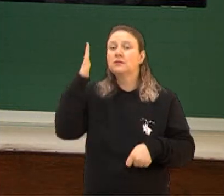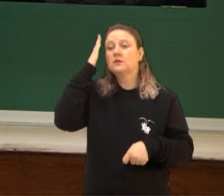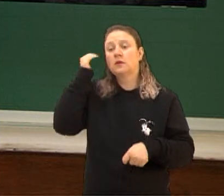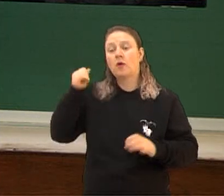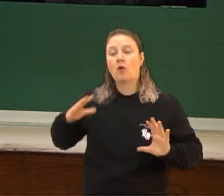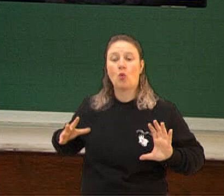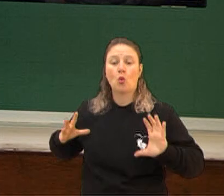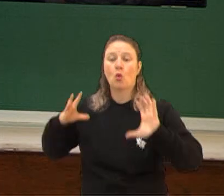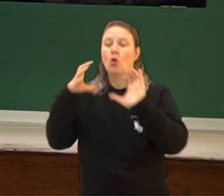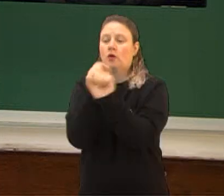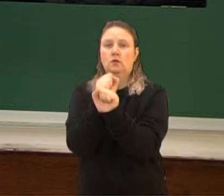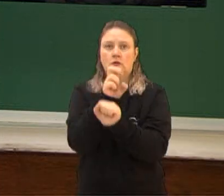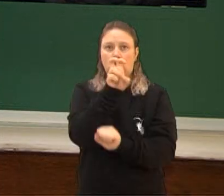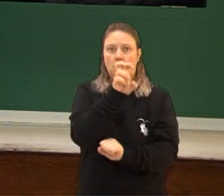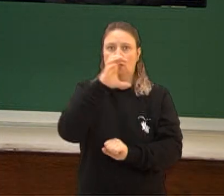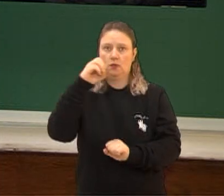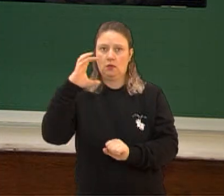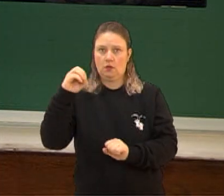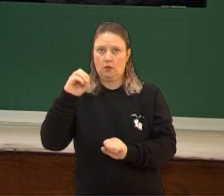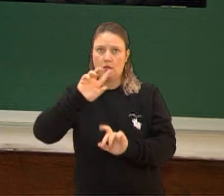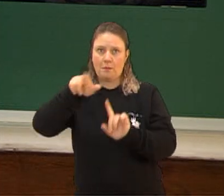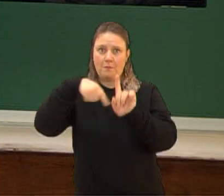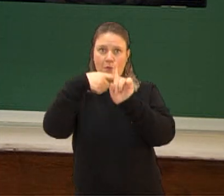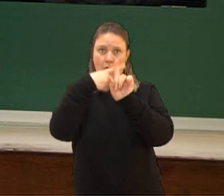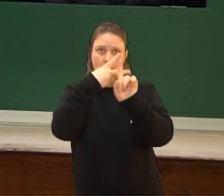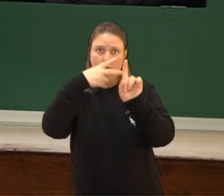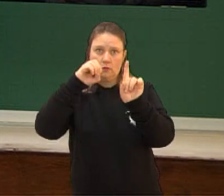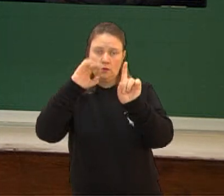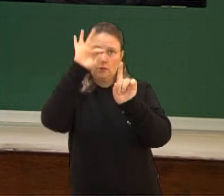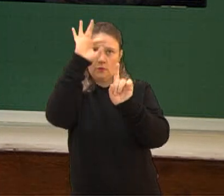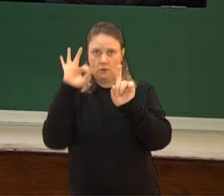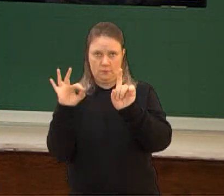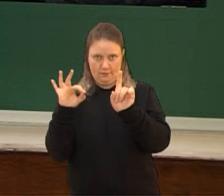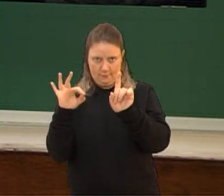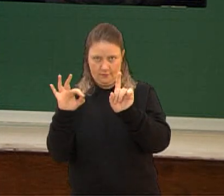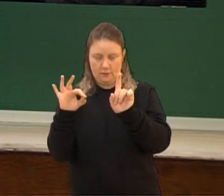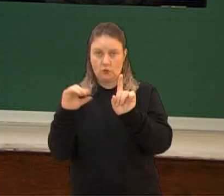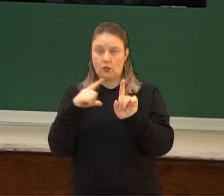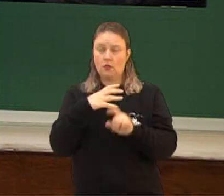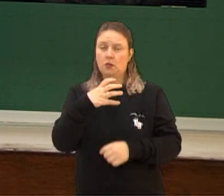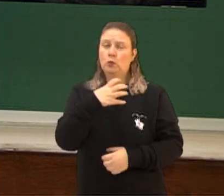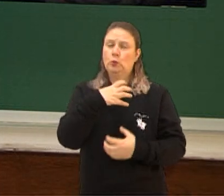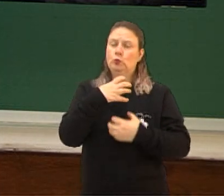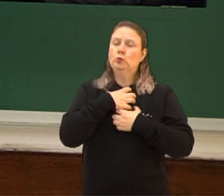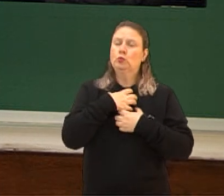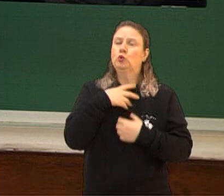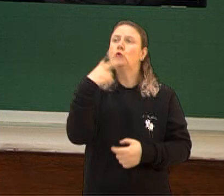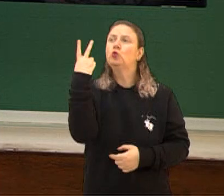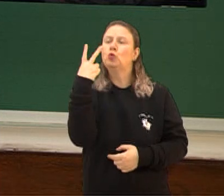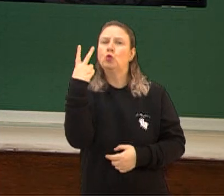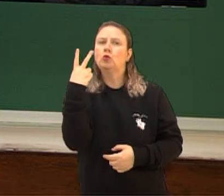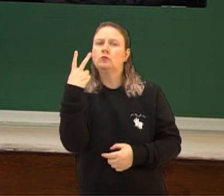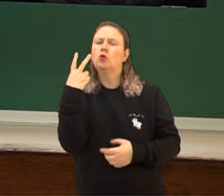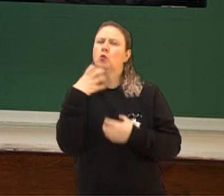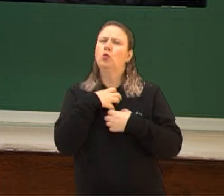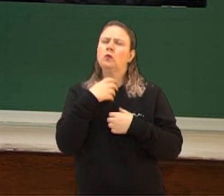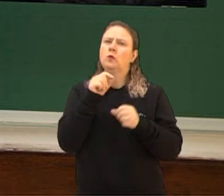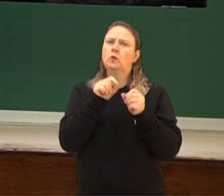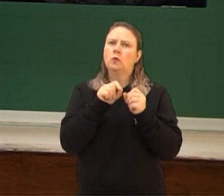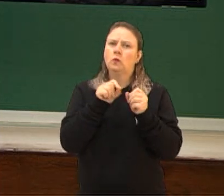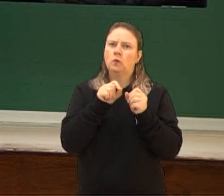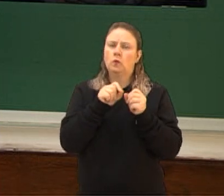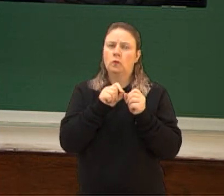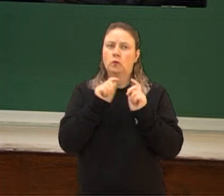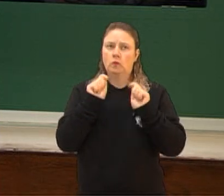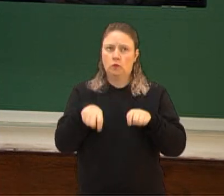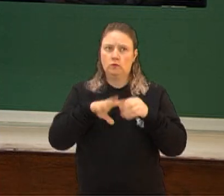e ainda acrescentar 20%. Nós tínhamos 2 formas de fazer. Eu poderia acrescentar 20% na área